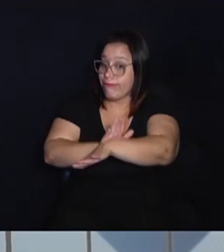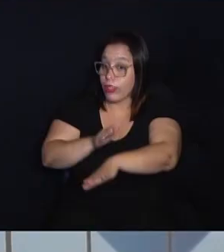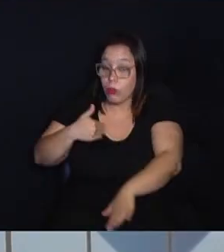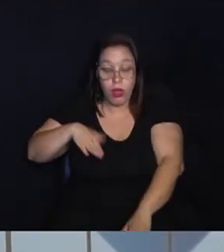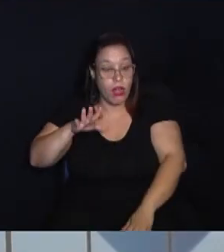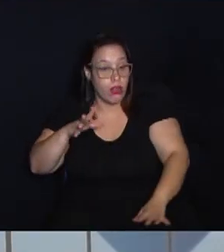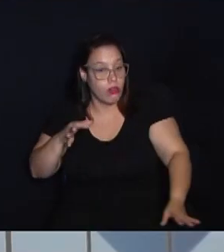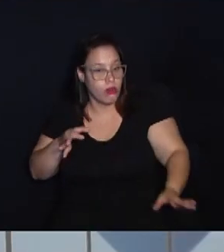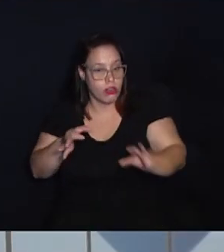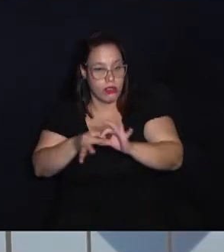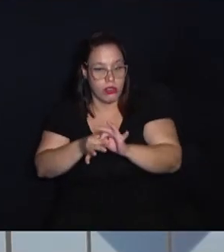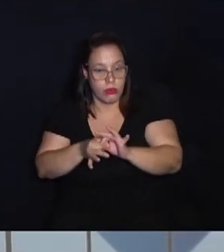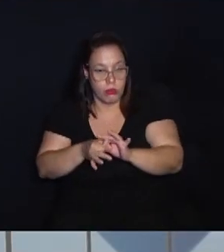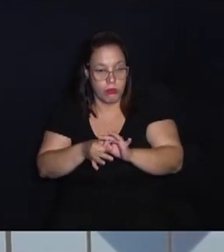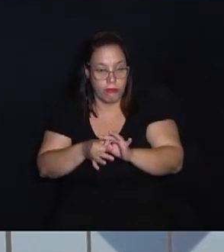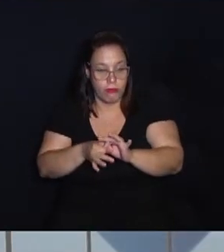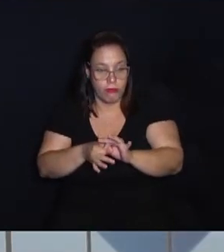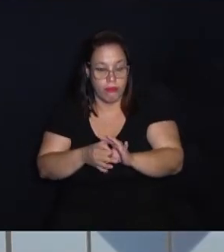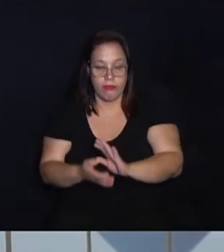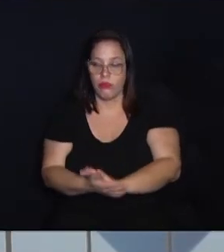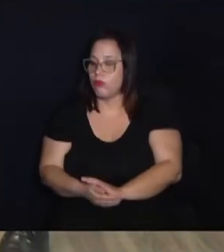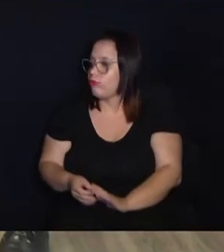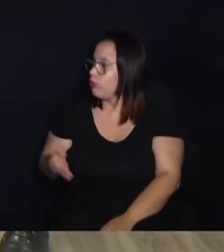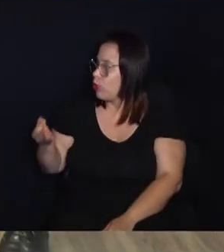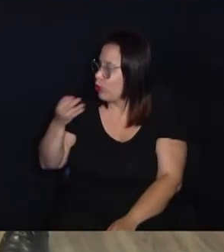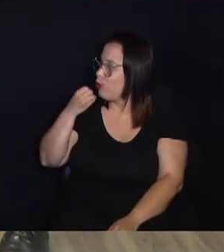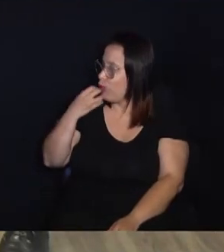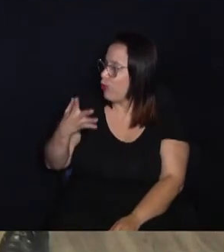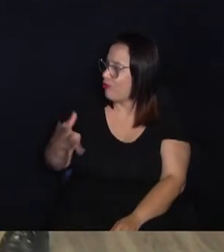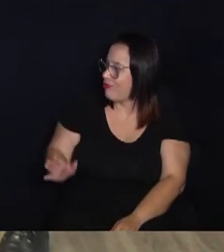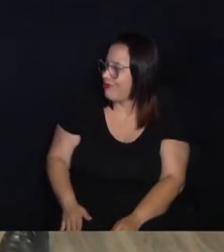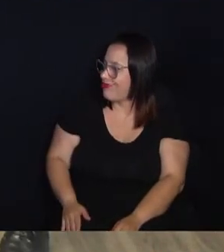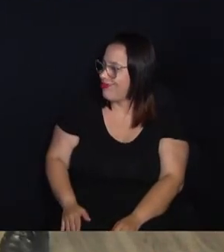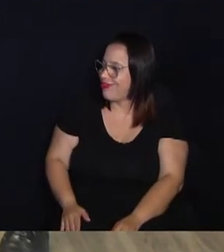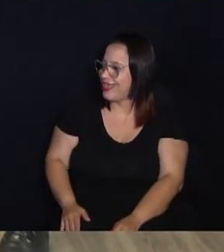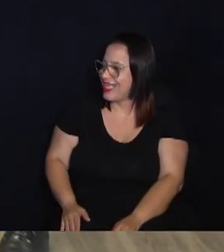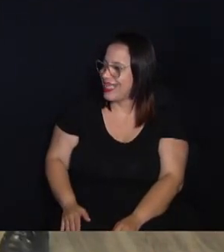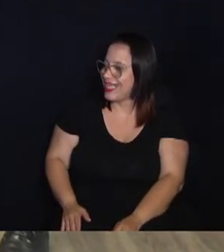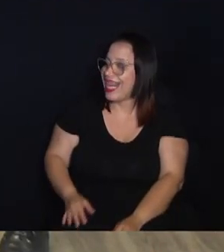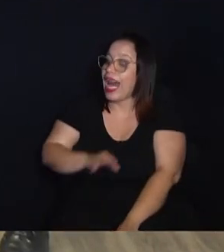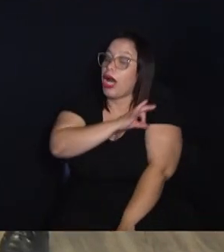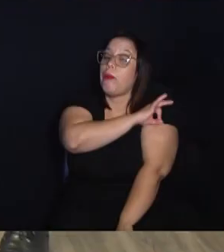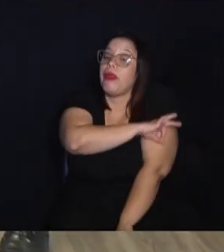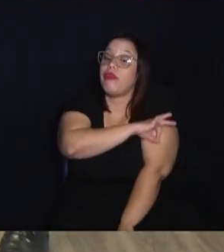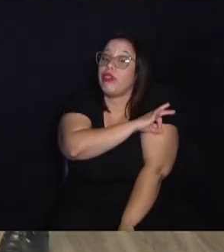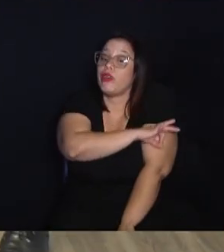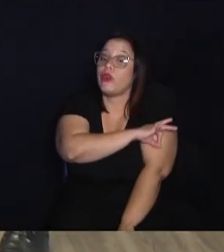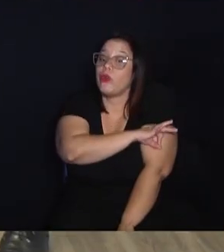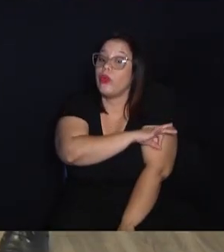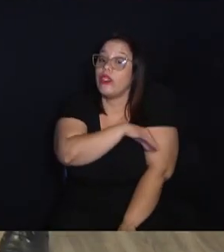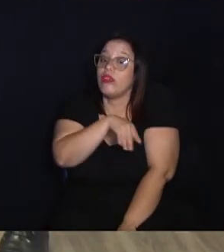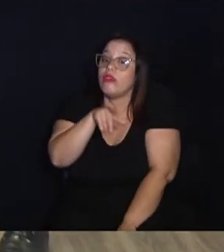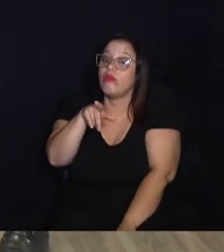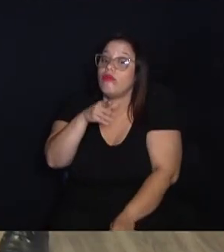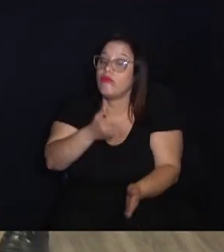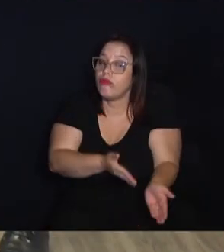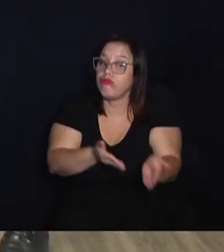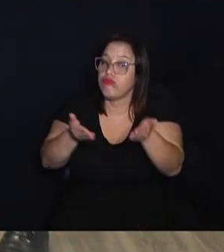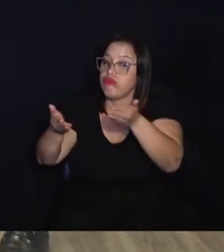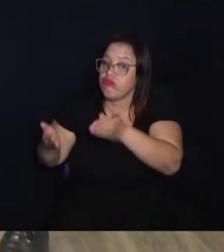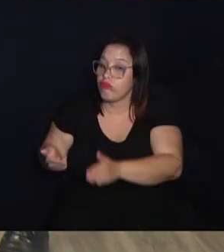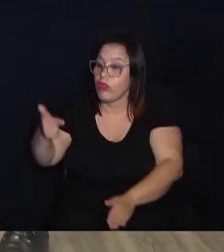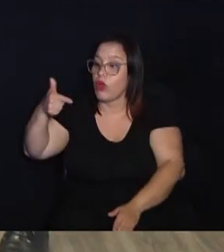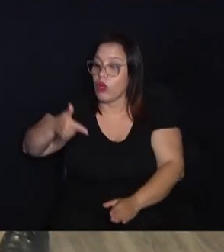fortalecer a imagem do Poder Legislativo. Ótimo. O senhor citou sobre a prefeitura, então vamos lá. O senhor foi reconduzido então para um